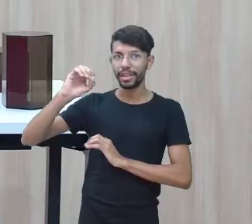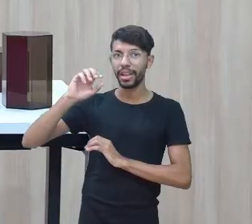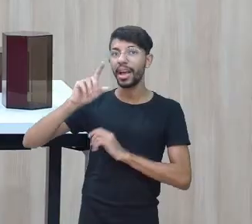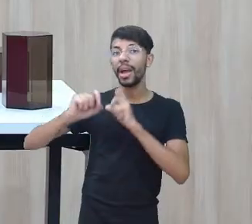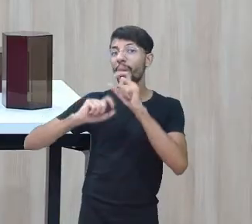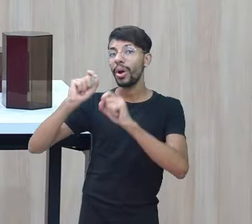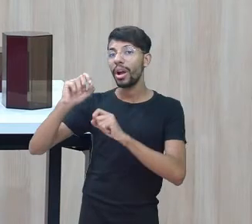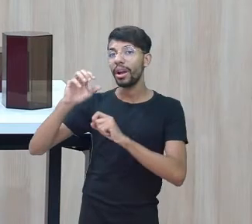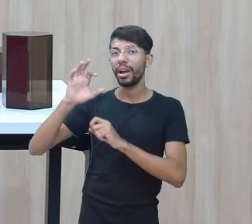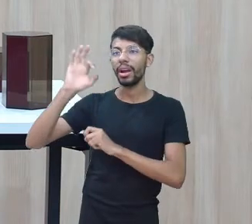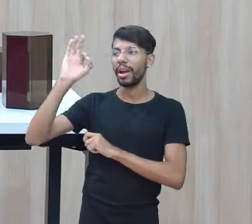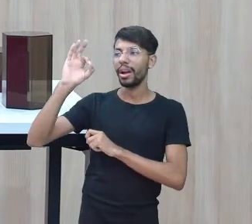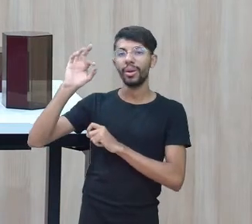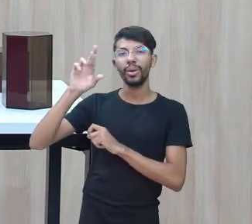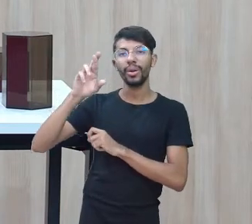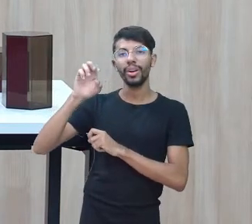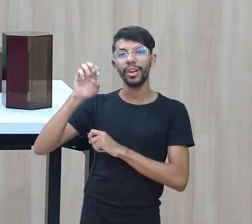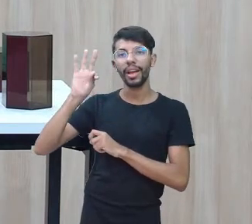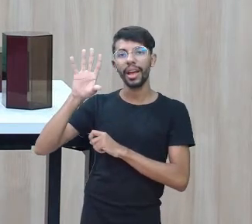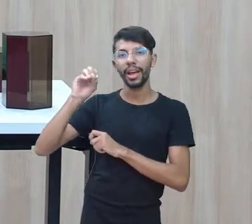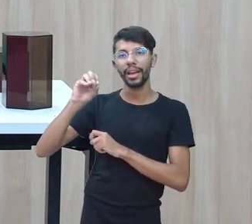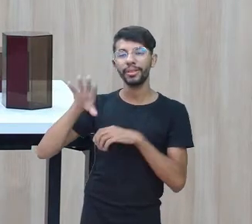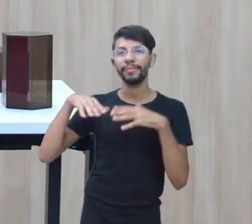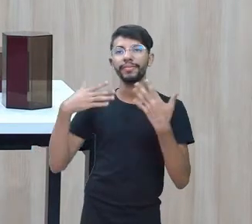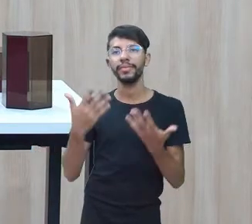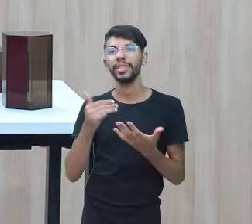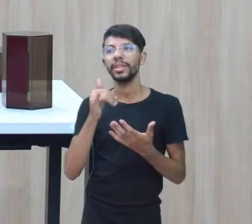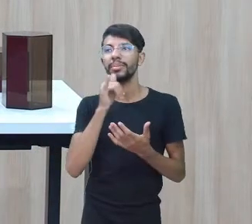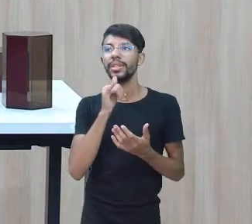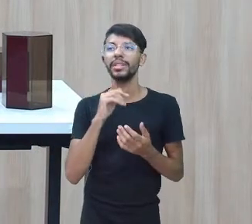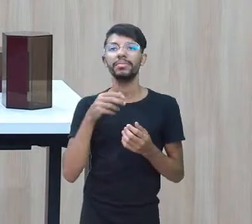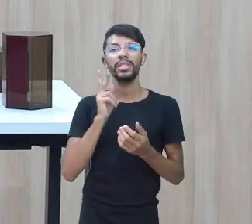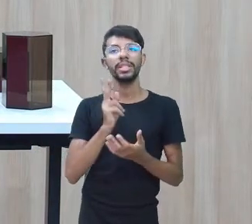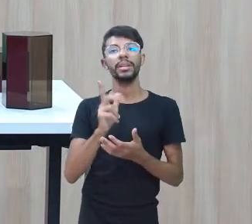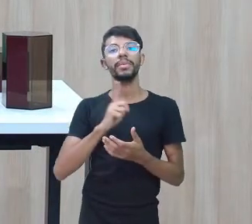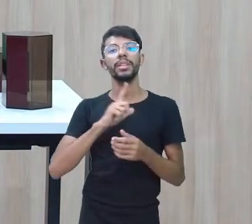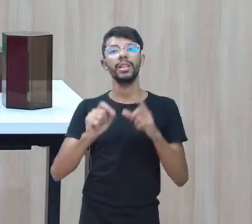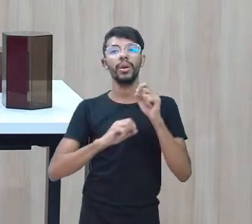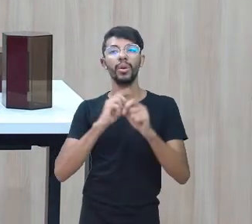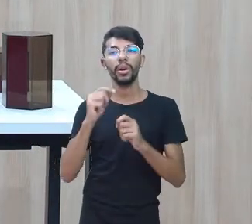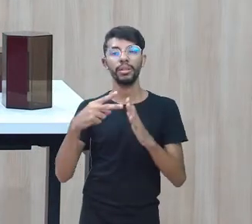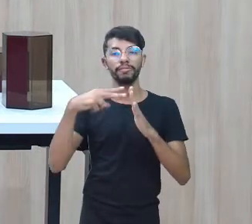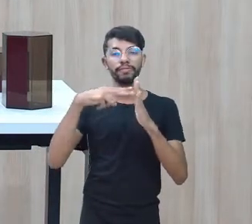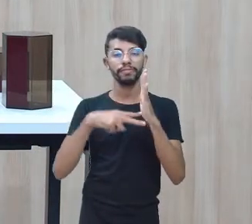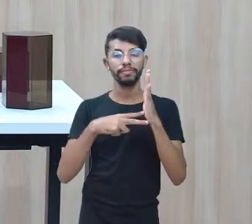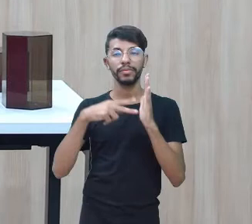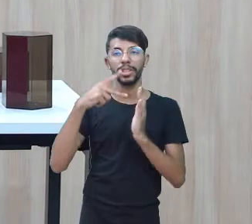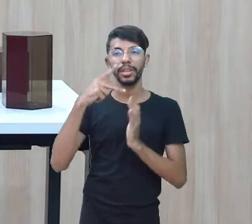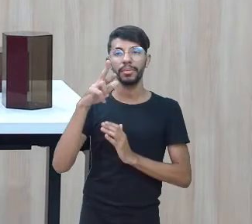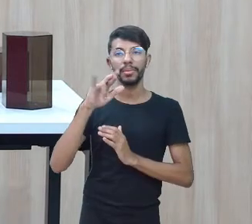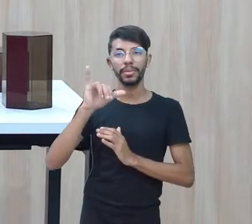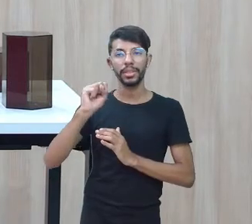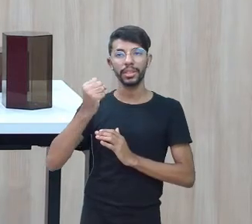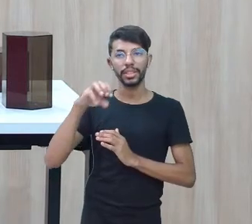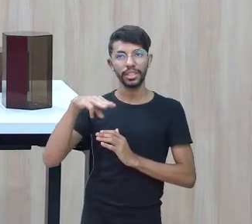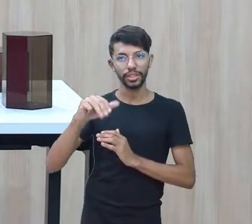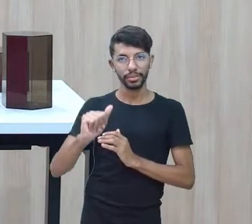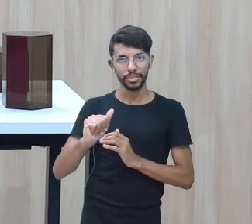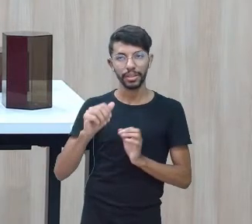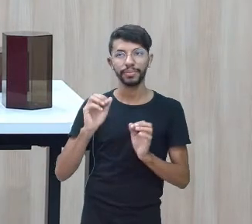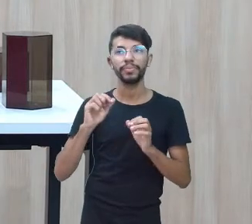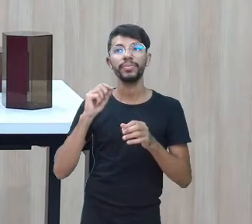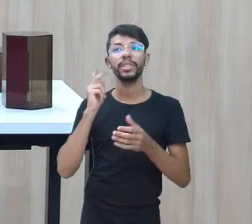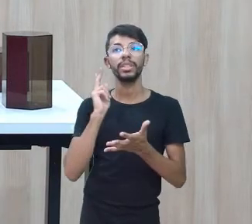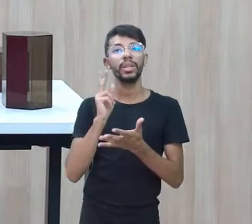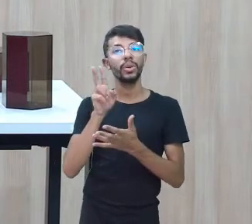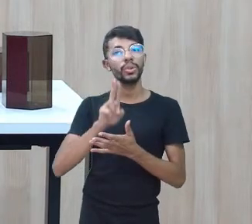um prisma que tem essa característica, que ele tenha a face retangular e o ângulo seja reto aqui